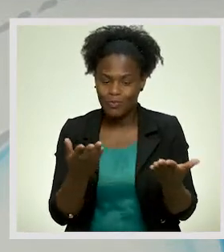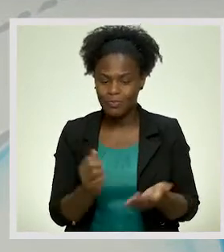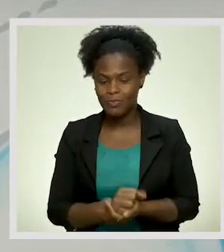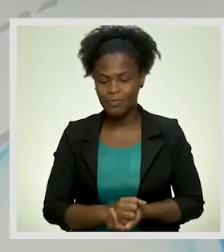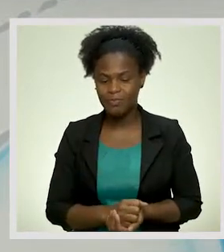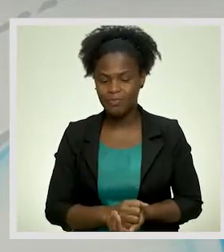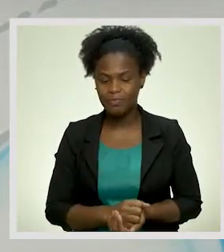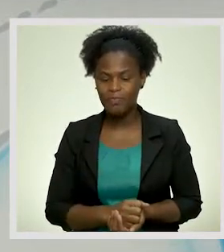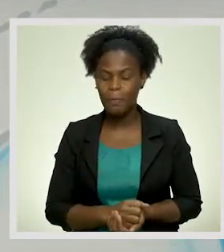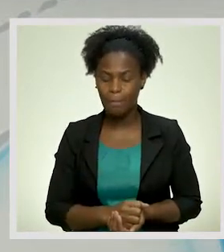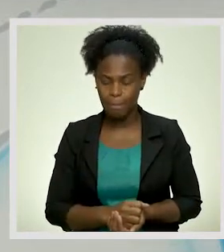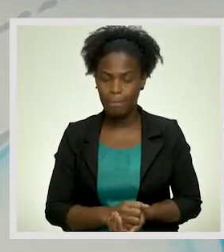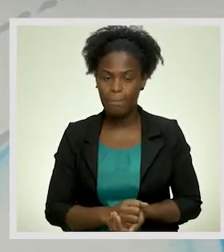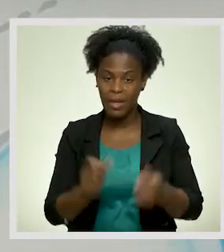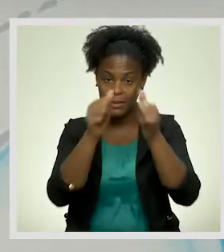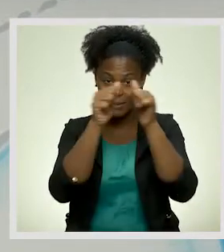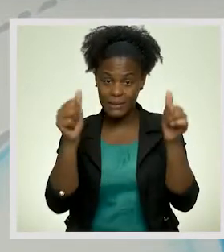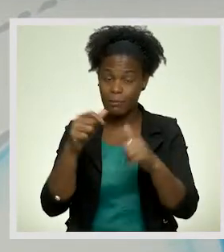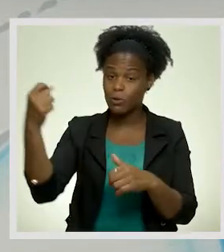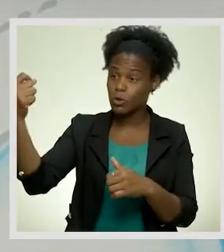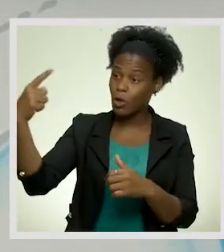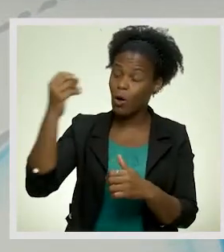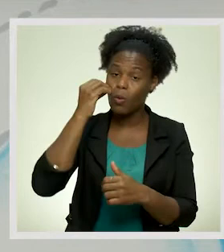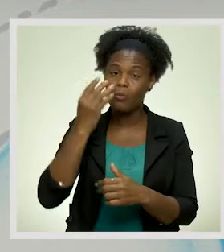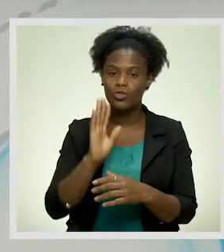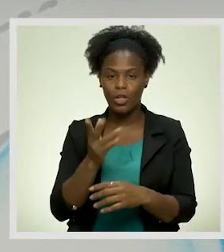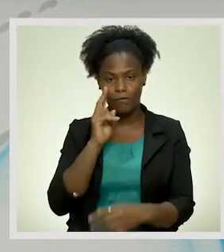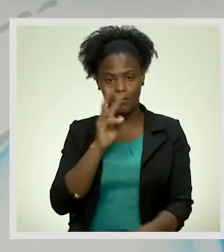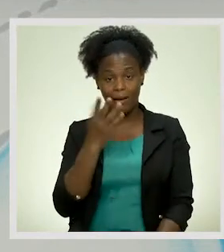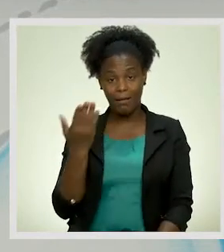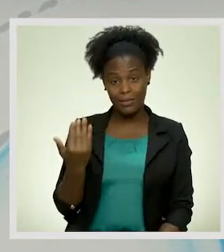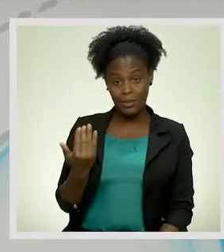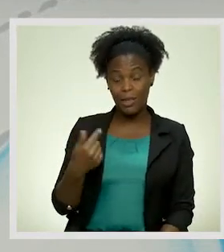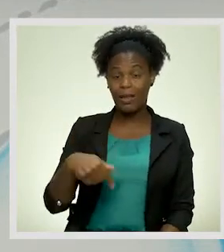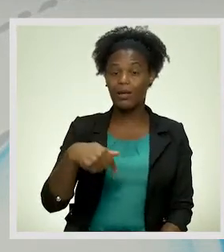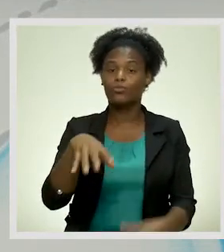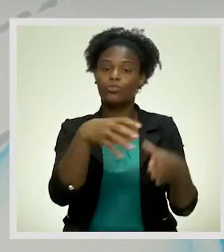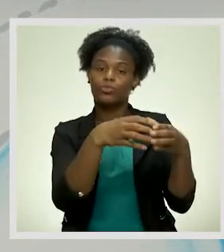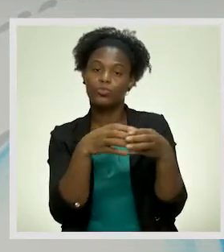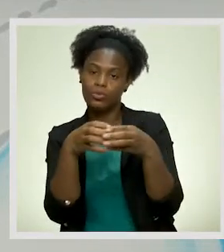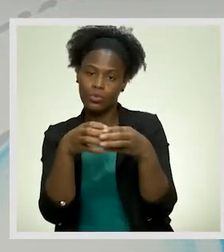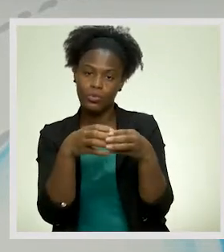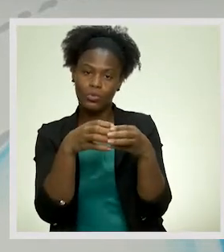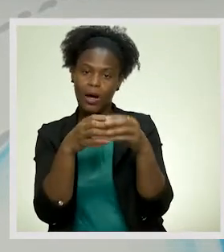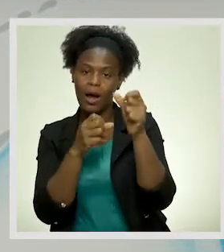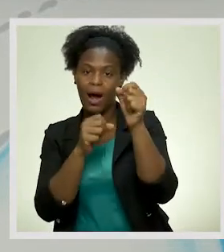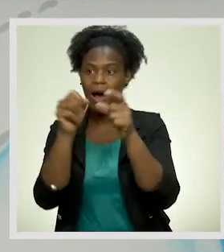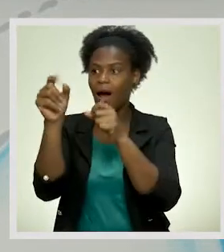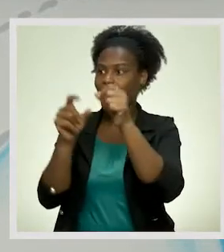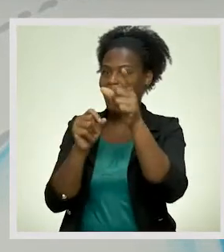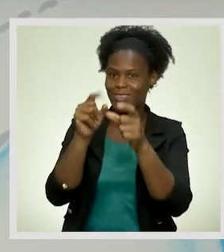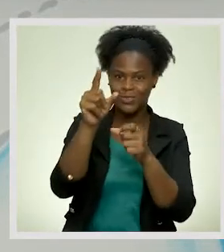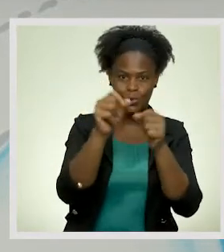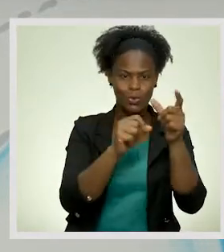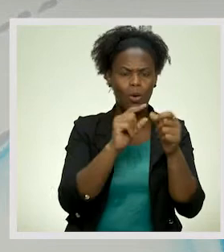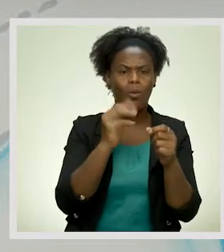O sistema solar, conforme já vimos, é constituído por um conjunto de astros. Quais